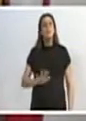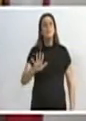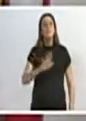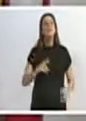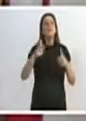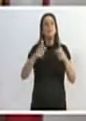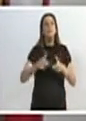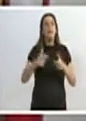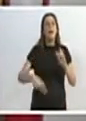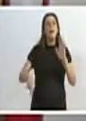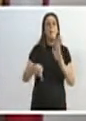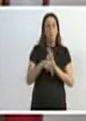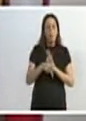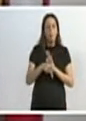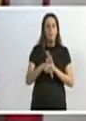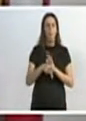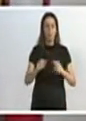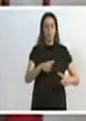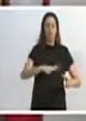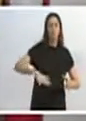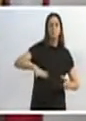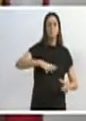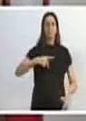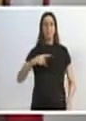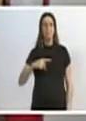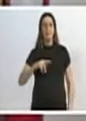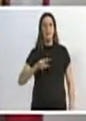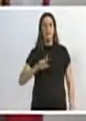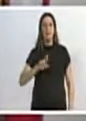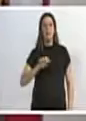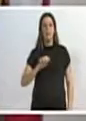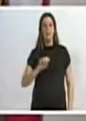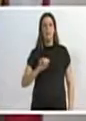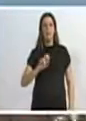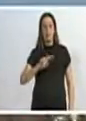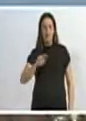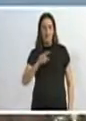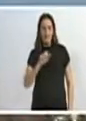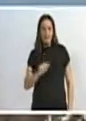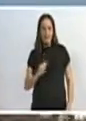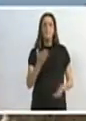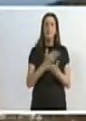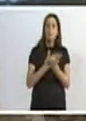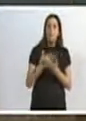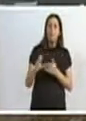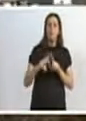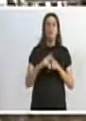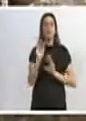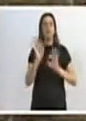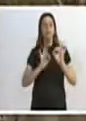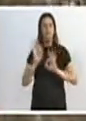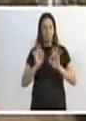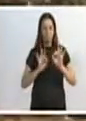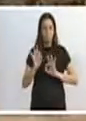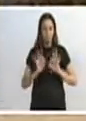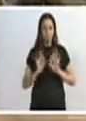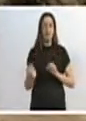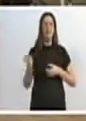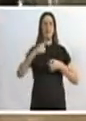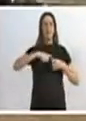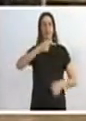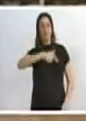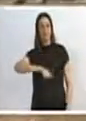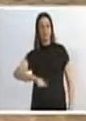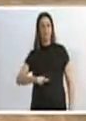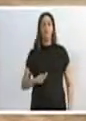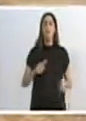Prainha, onde iniciamos, vereador Fábio Filho, vereador Zeca Bombeiro, a revitalização da Prainha. A Prainha que não é só um